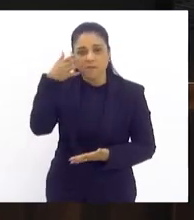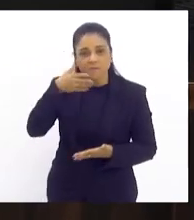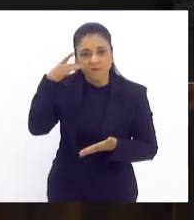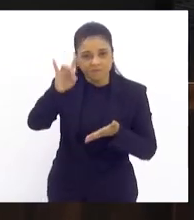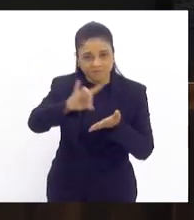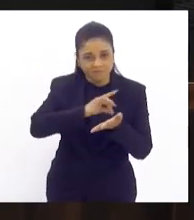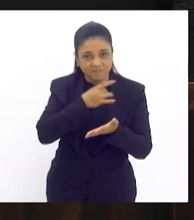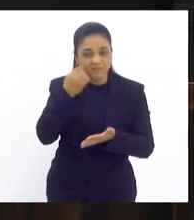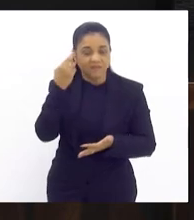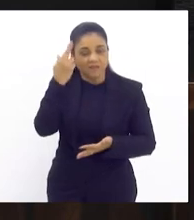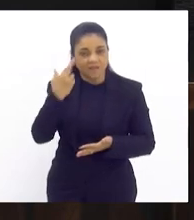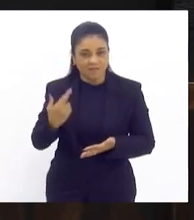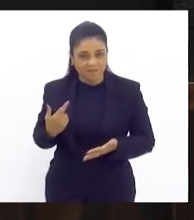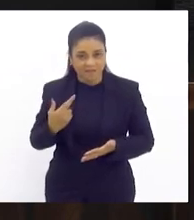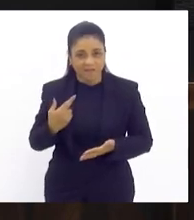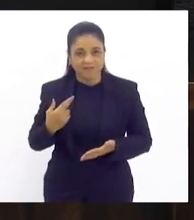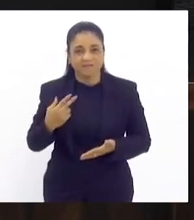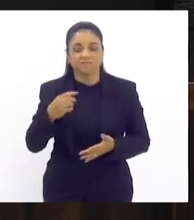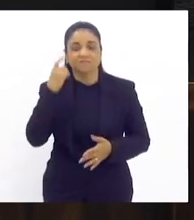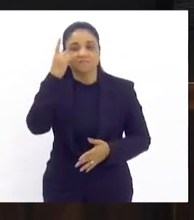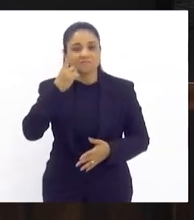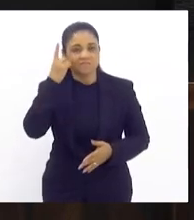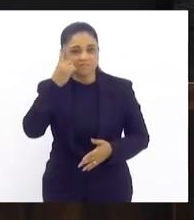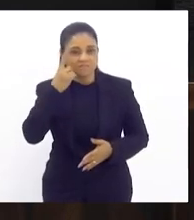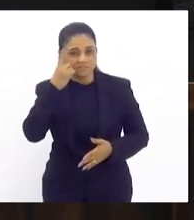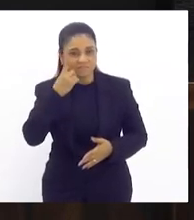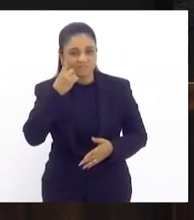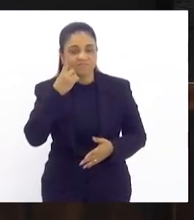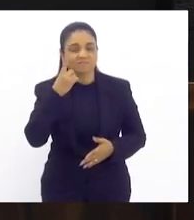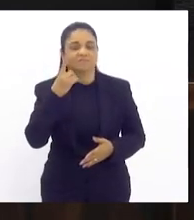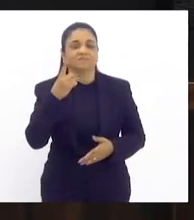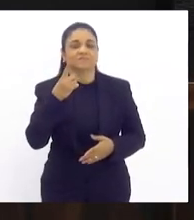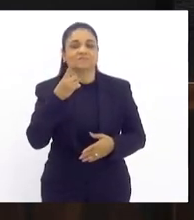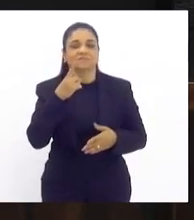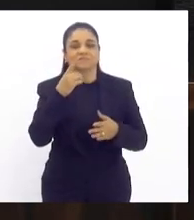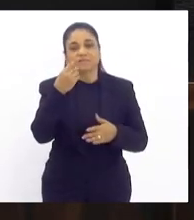deputada Renata Souza vossa excelência dispõe de 10 minutos no tempo regimental